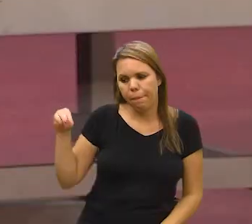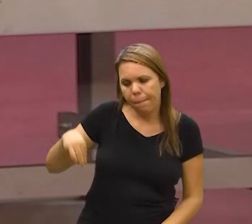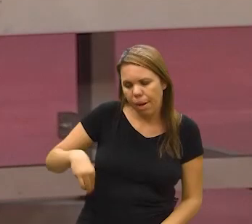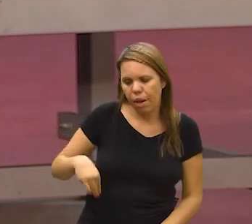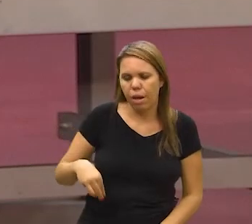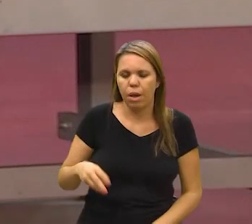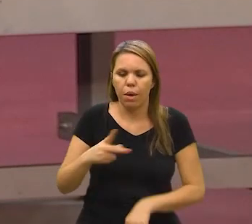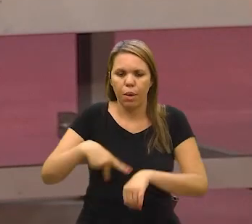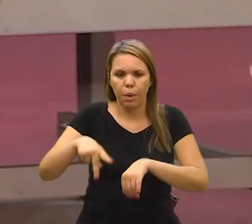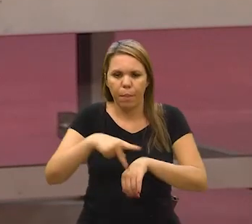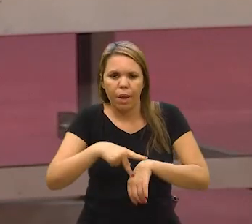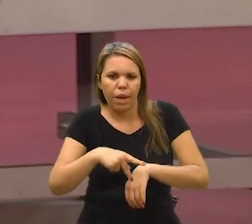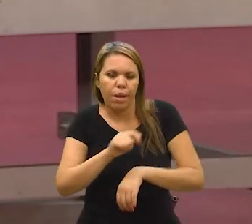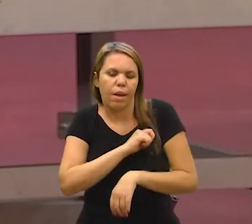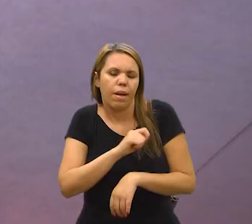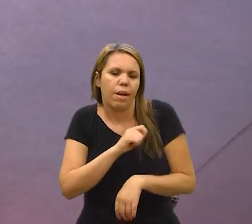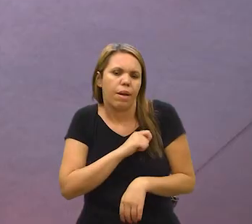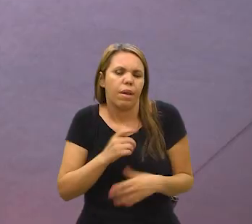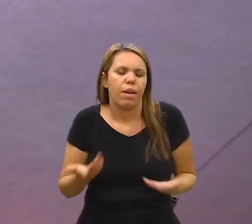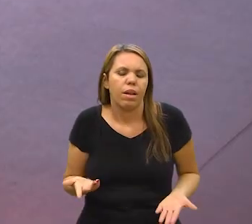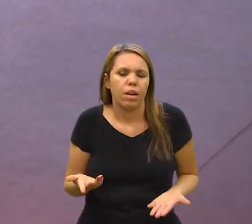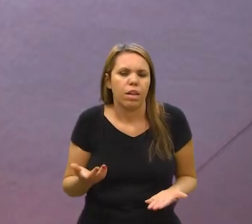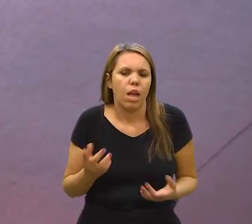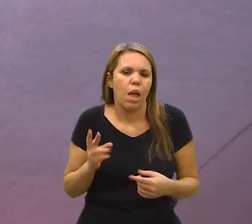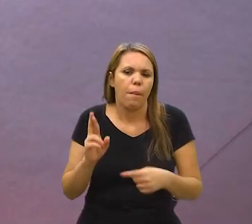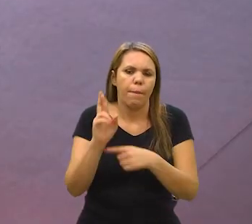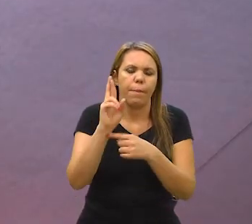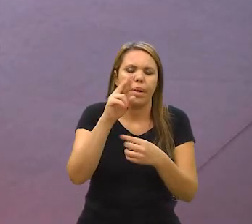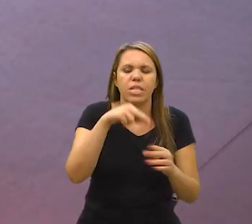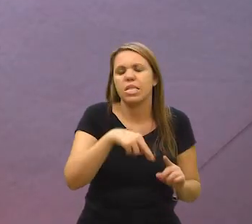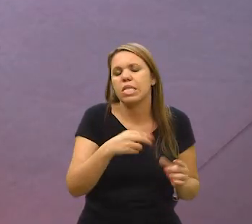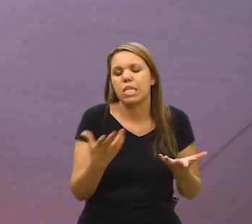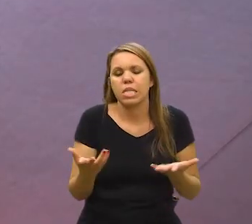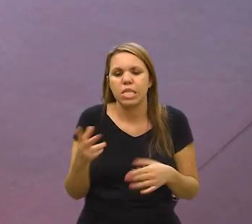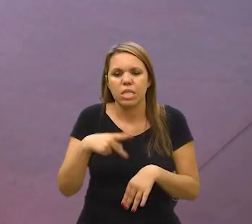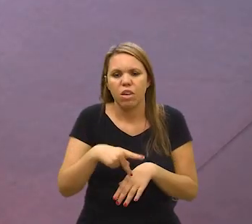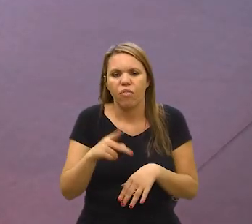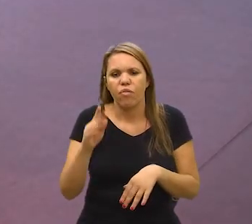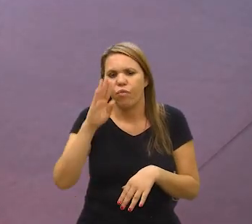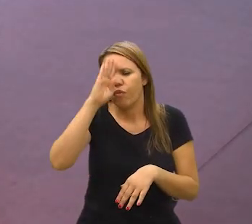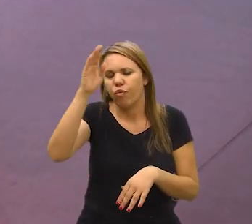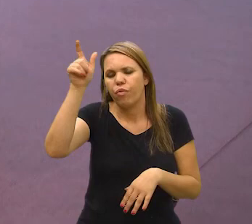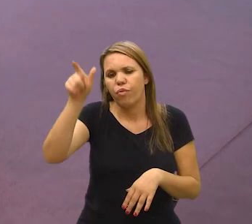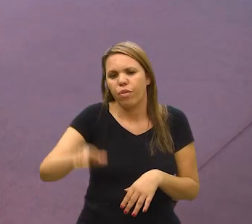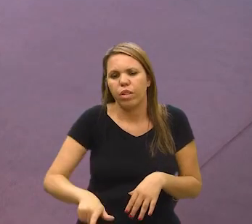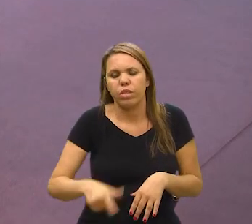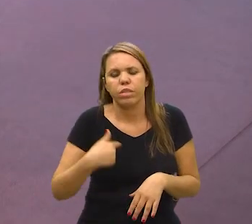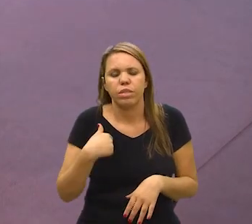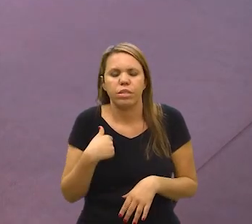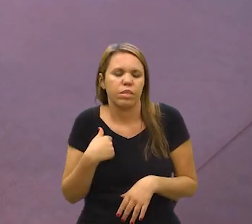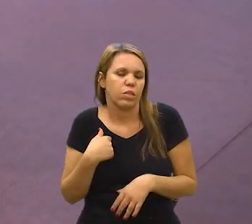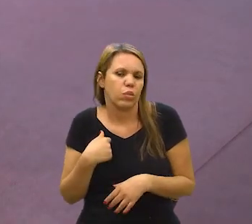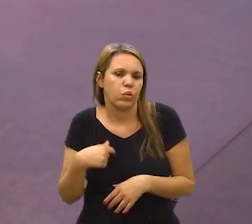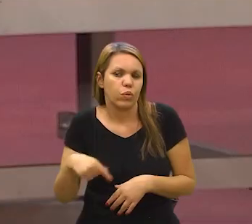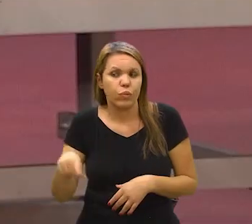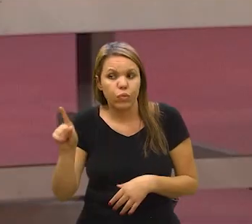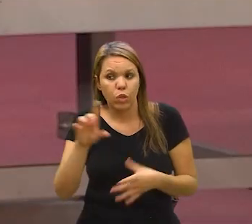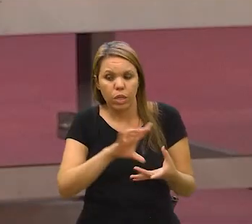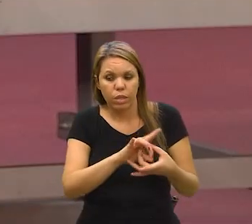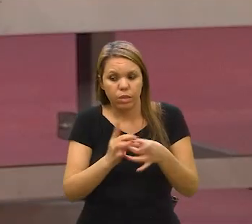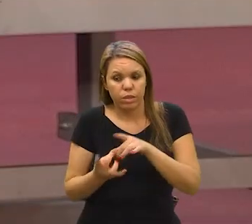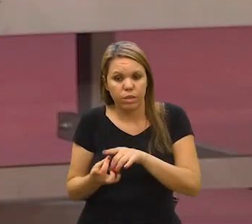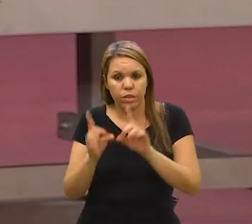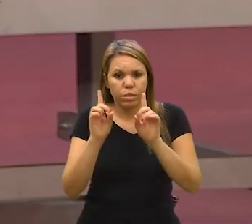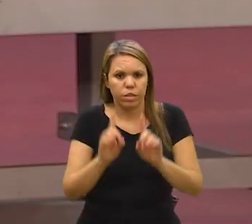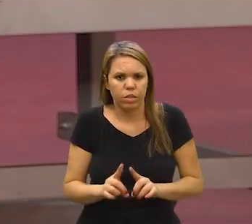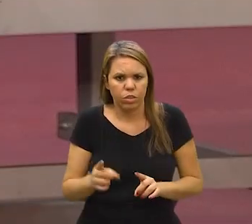Canadá? Emoção de representar o país? Chegou lá como favorito, não? Então, no Parapan de Toronto,